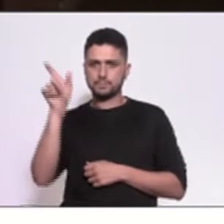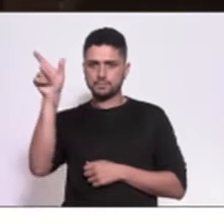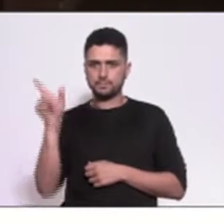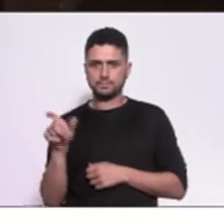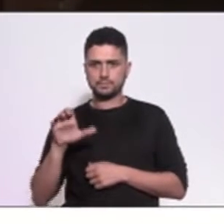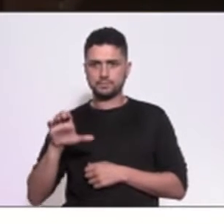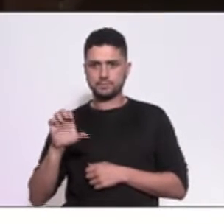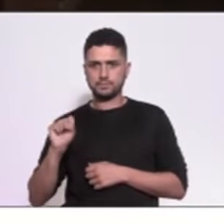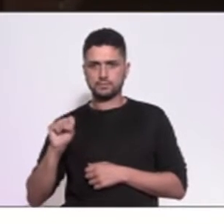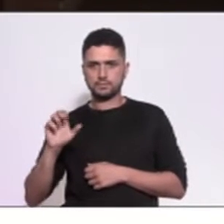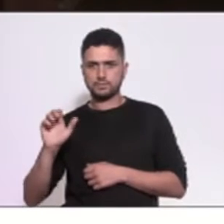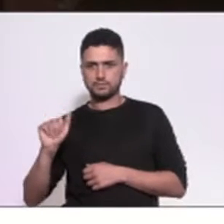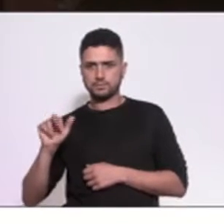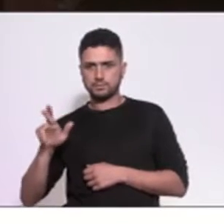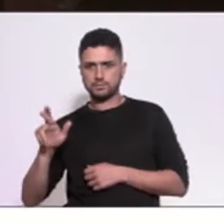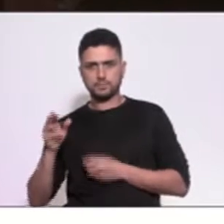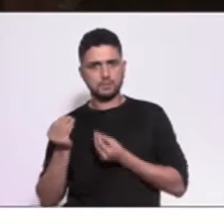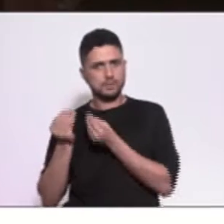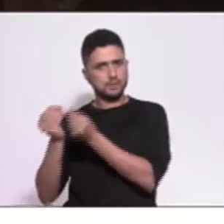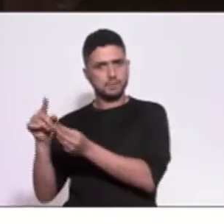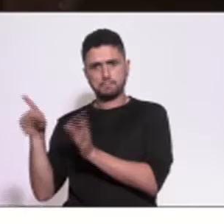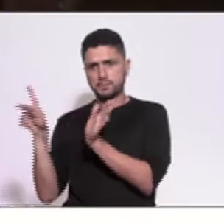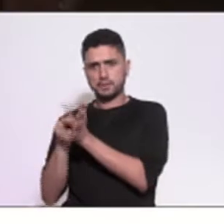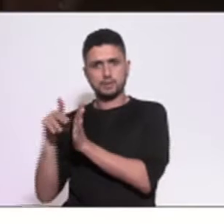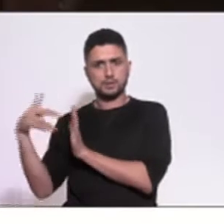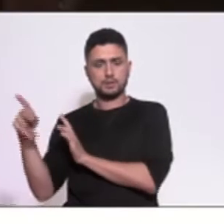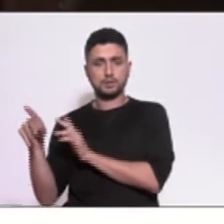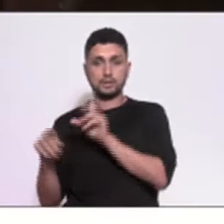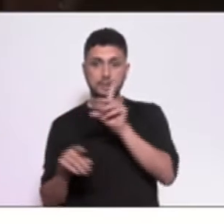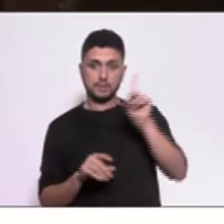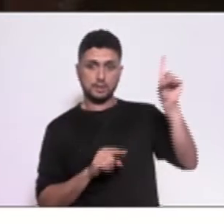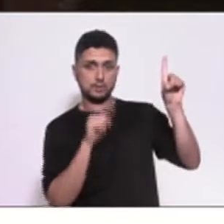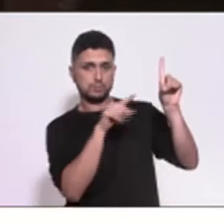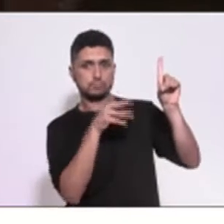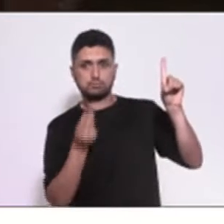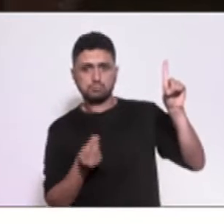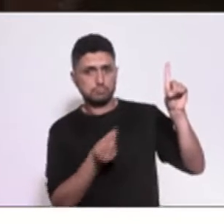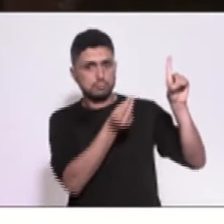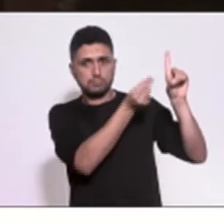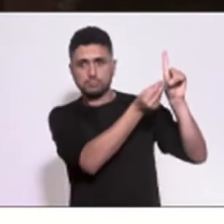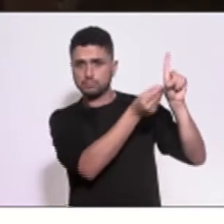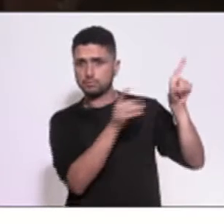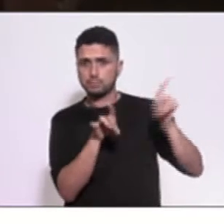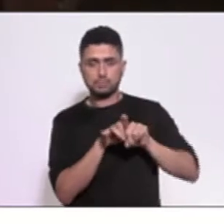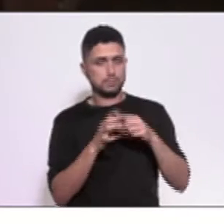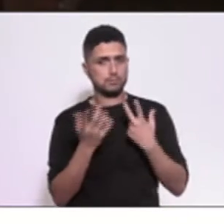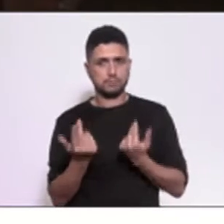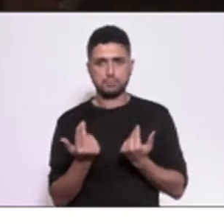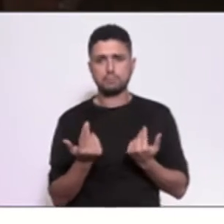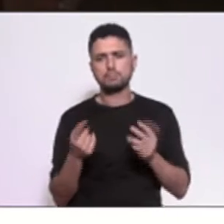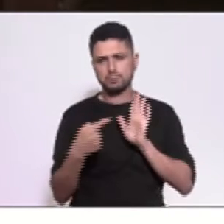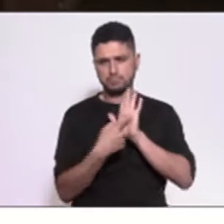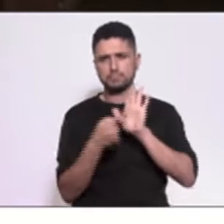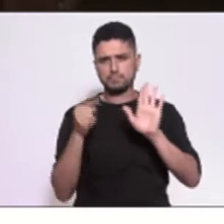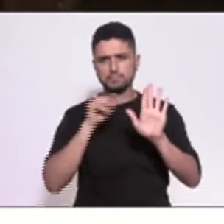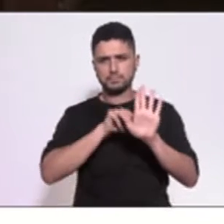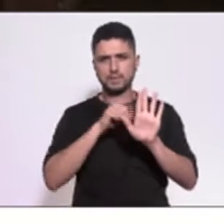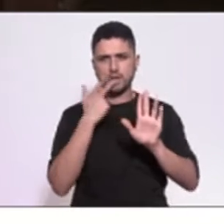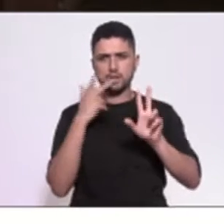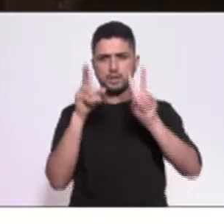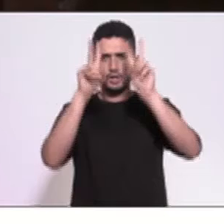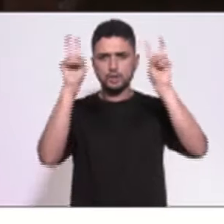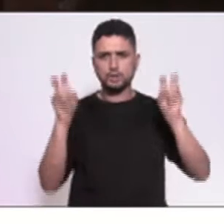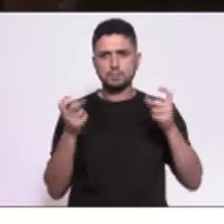a Deus o que é de Deus. Jesus está falando sobre o pagamento dos tributos. Essa é